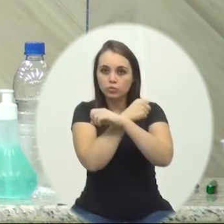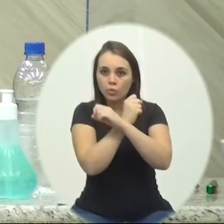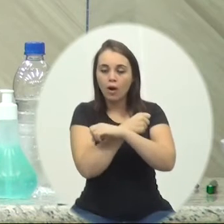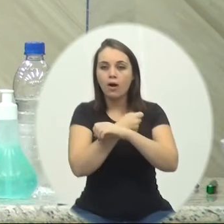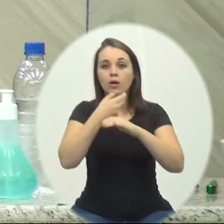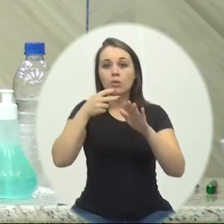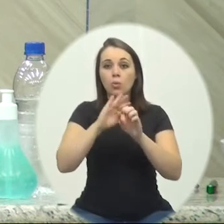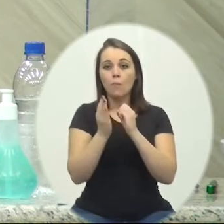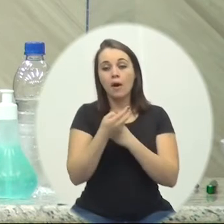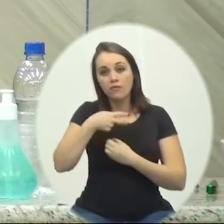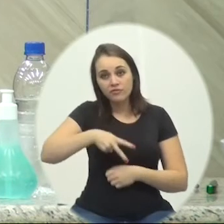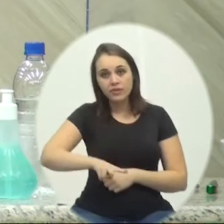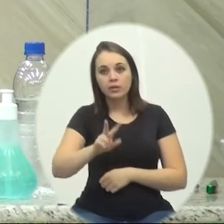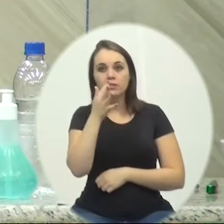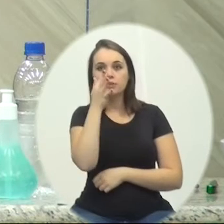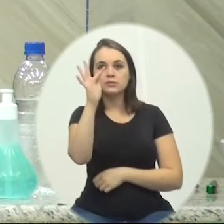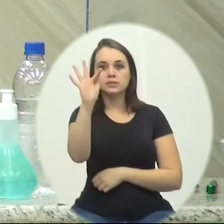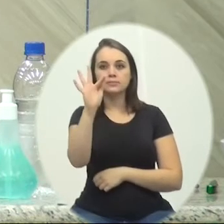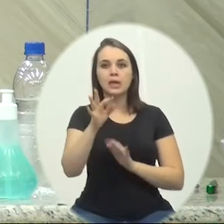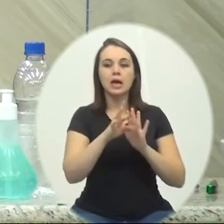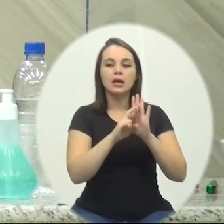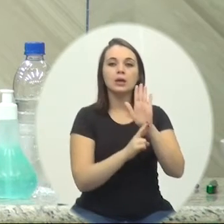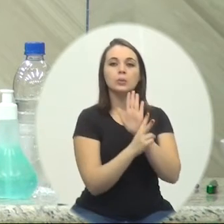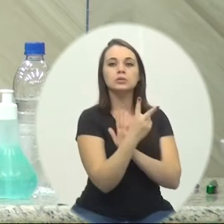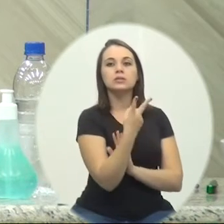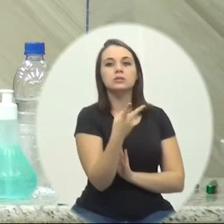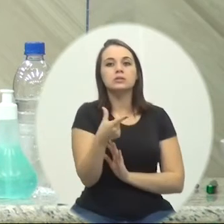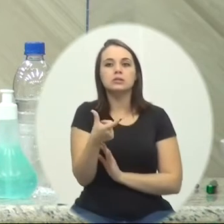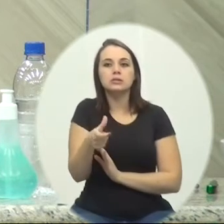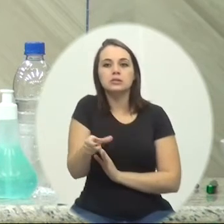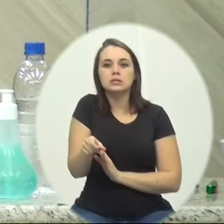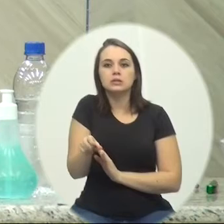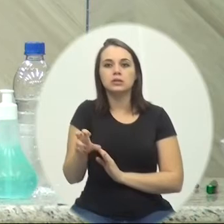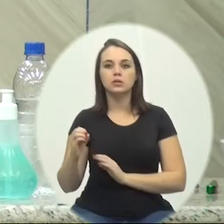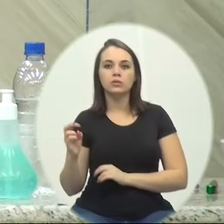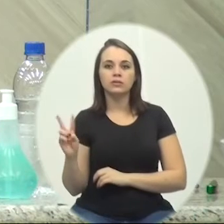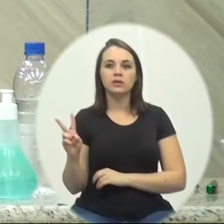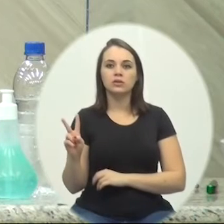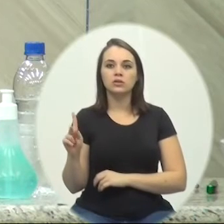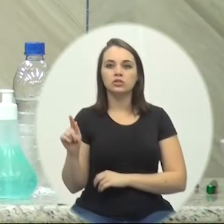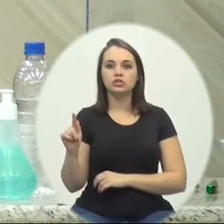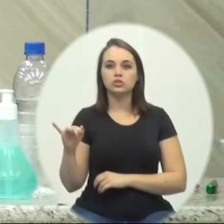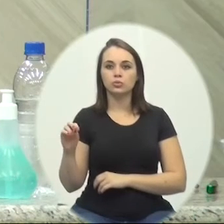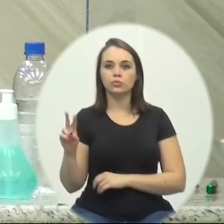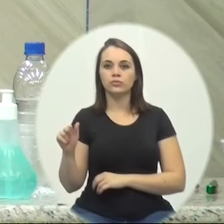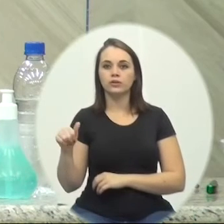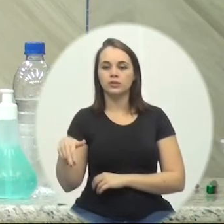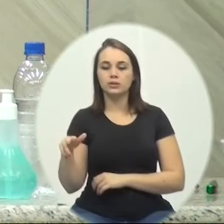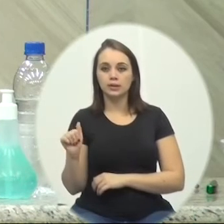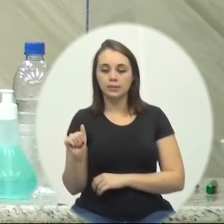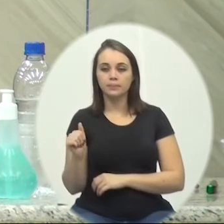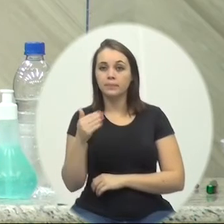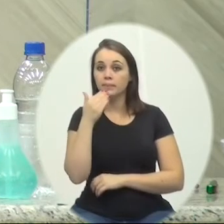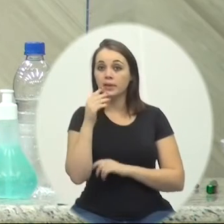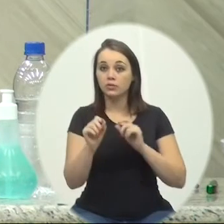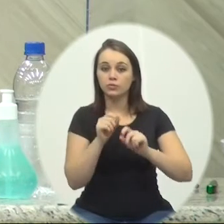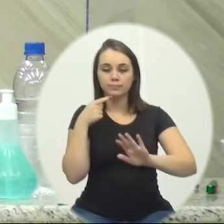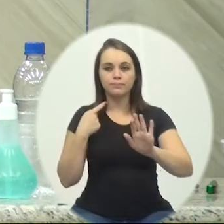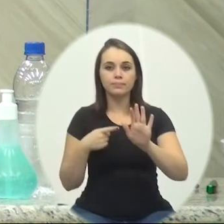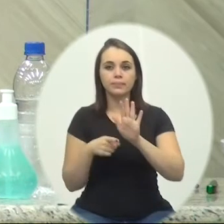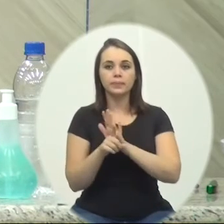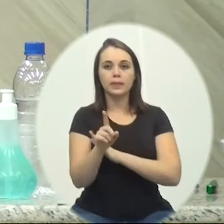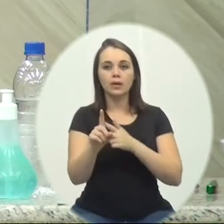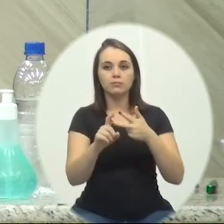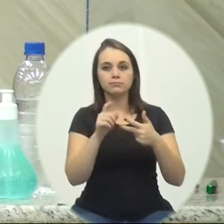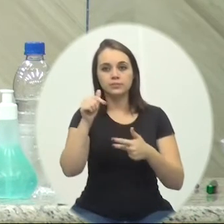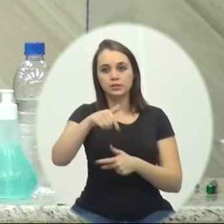Francesa. Requerimento 290-2021, autora vereadora Giovana Vito Mondardo, envio de expediente